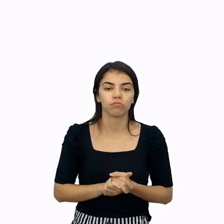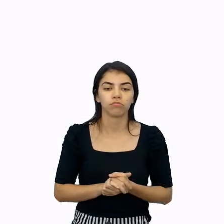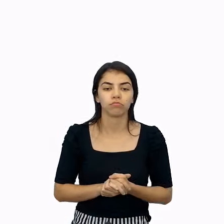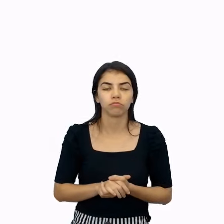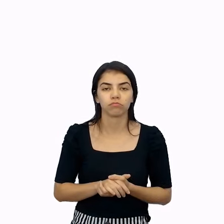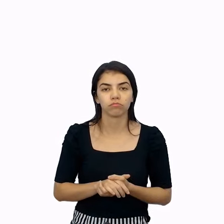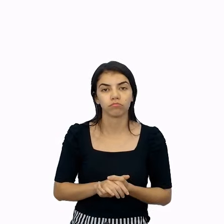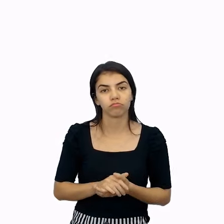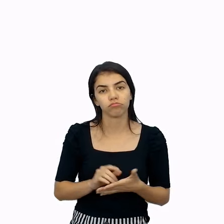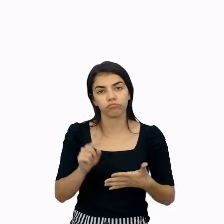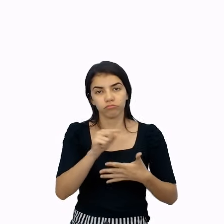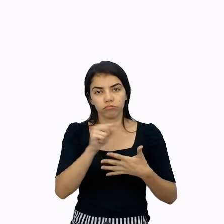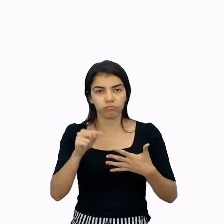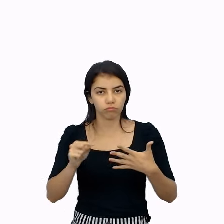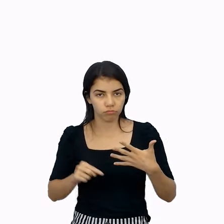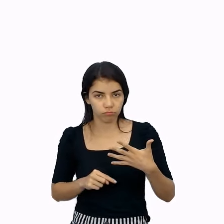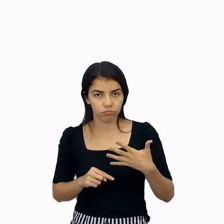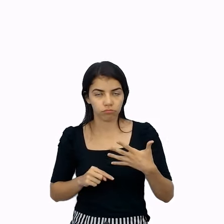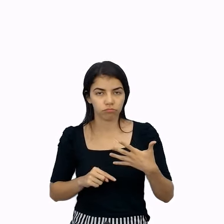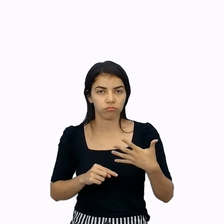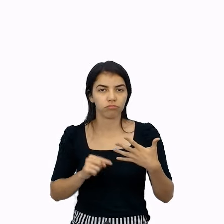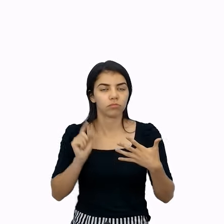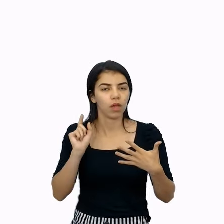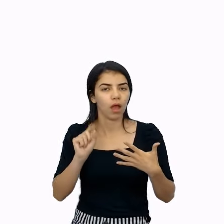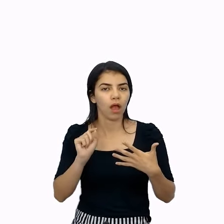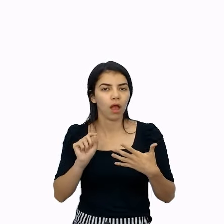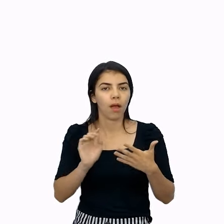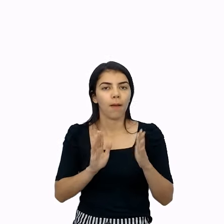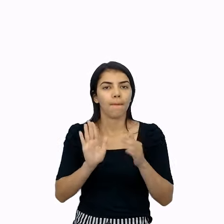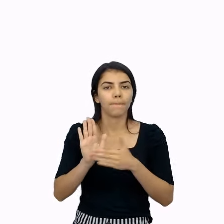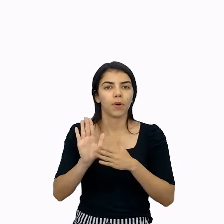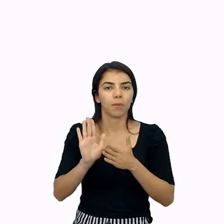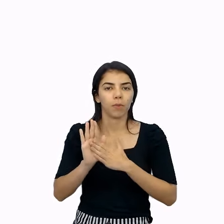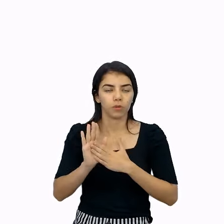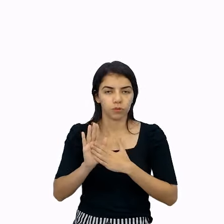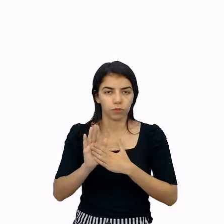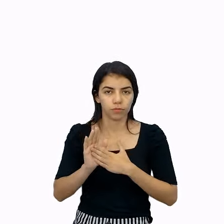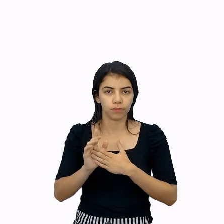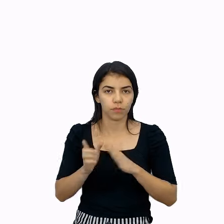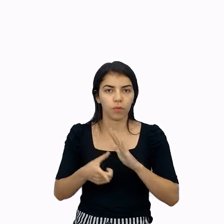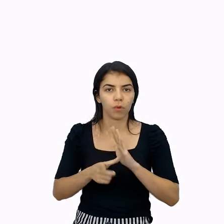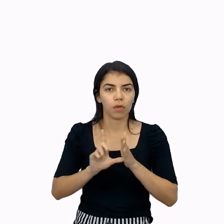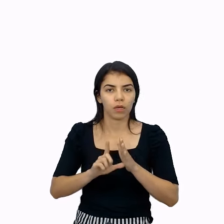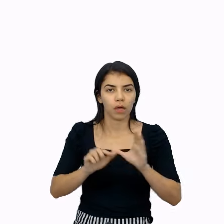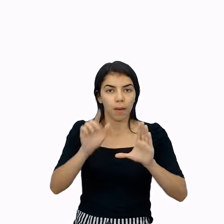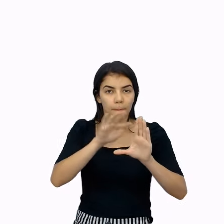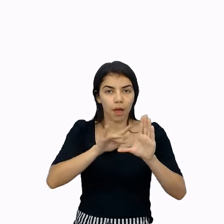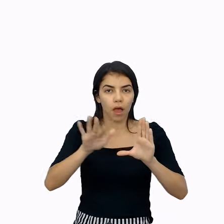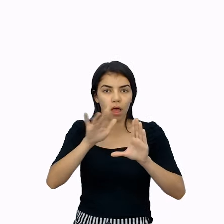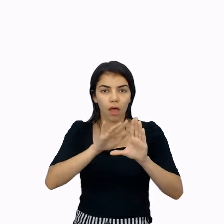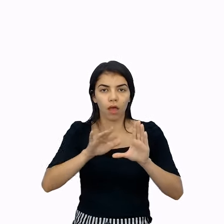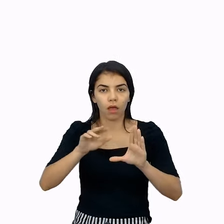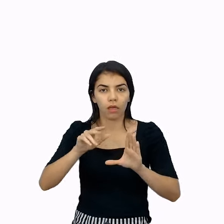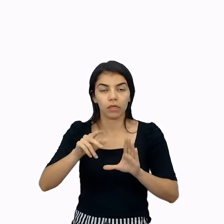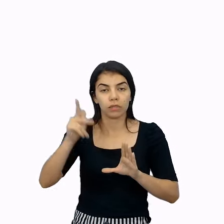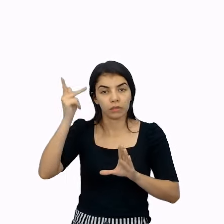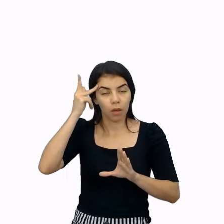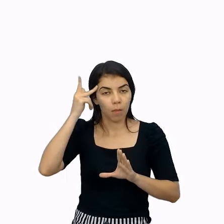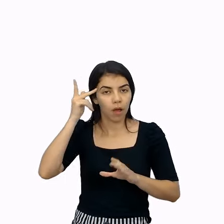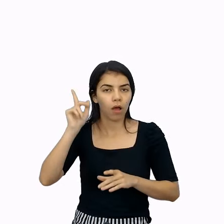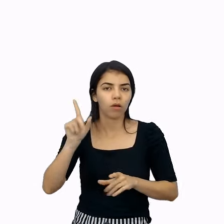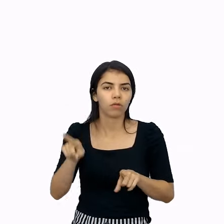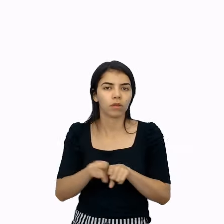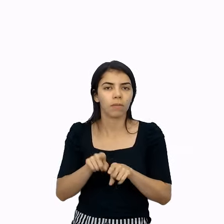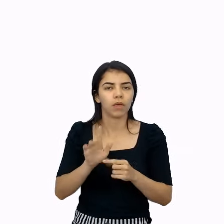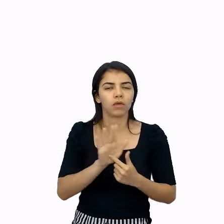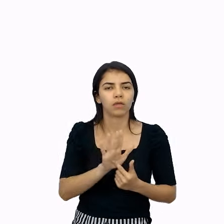critérios baseados naquilo que é proposto no CAED, lá na plataforma São Paulo, né? Então, eles já nos